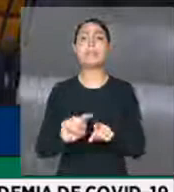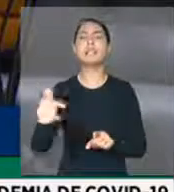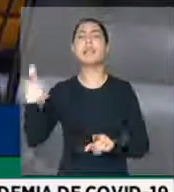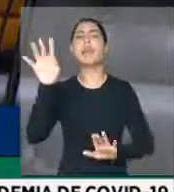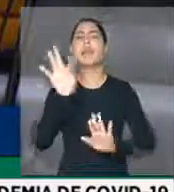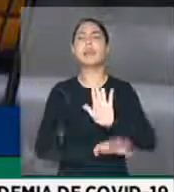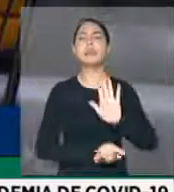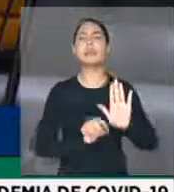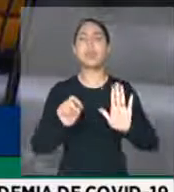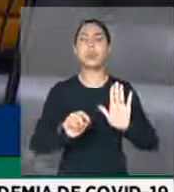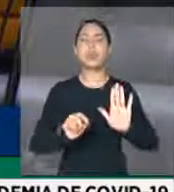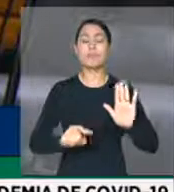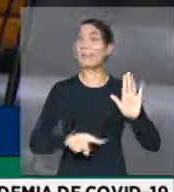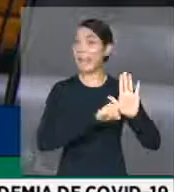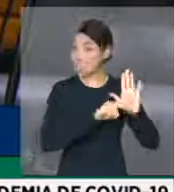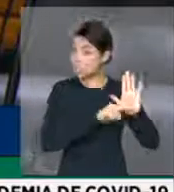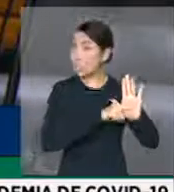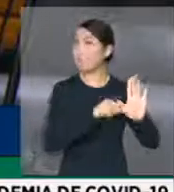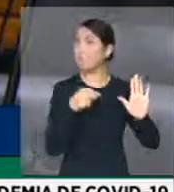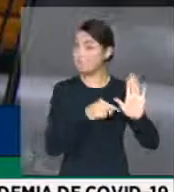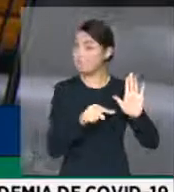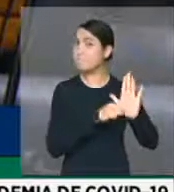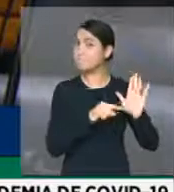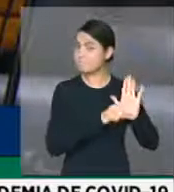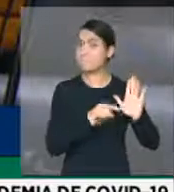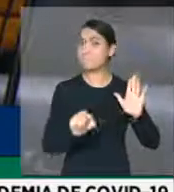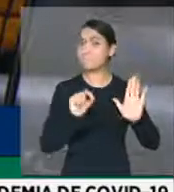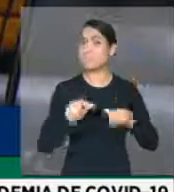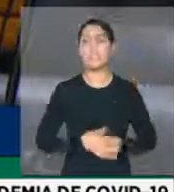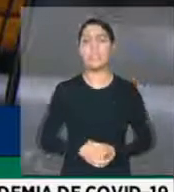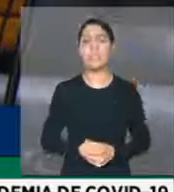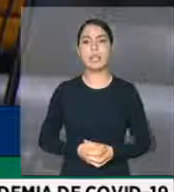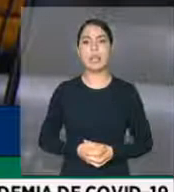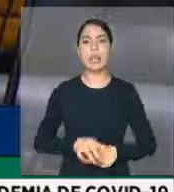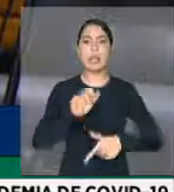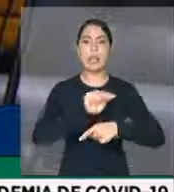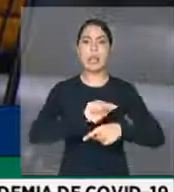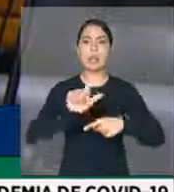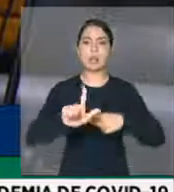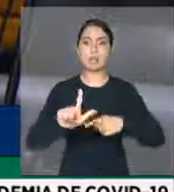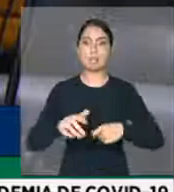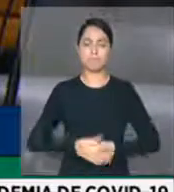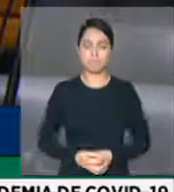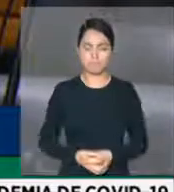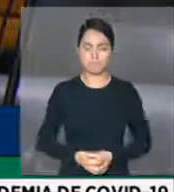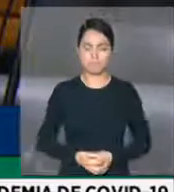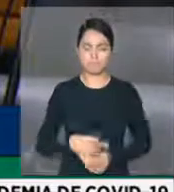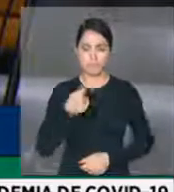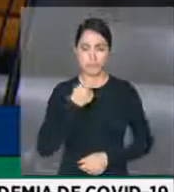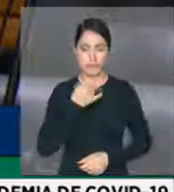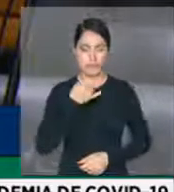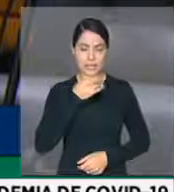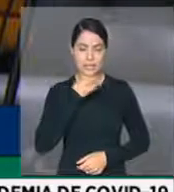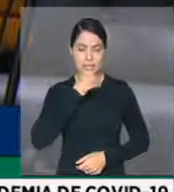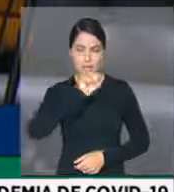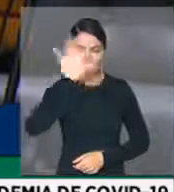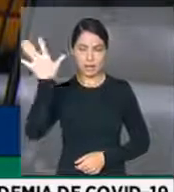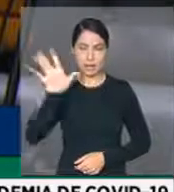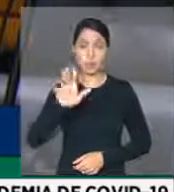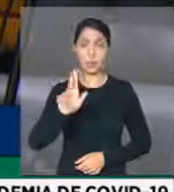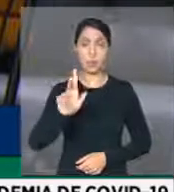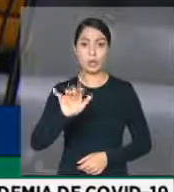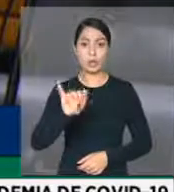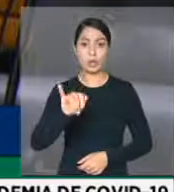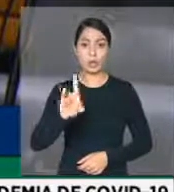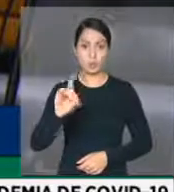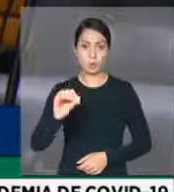texto, negativamente falando, é a questão dos aluguéis. Como foi muito bem falado aqui pelo deputado Hildo Rocha, que